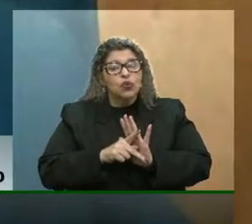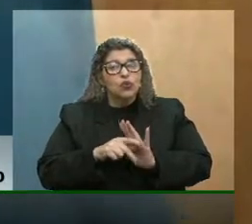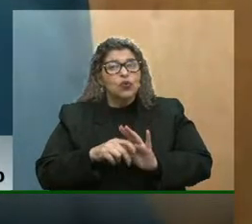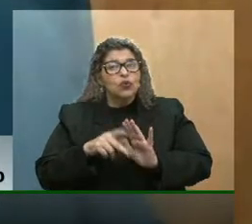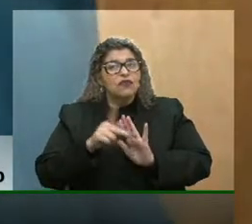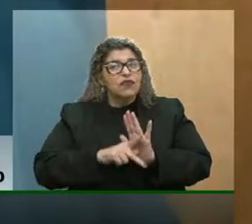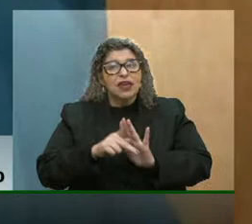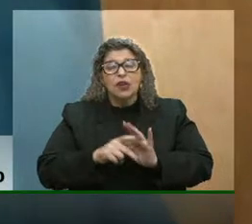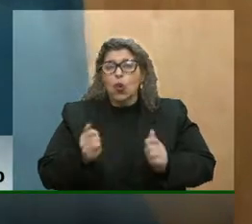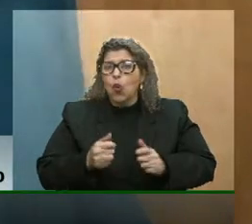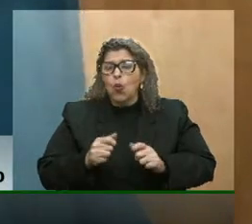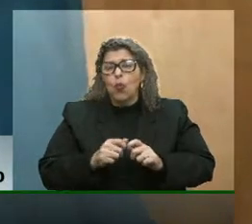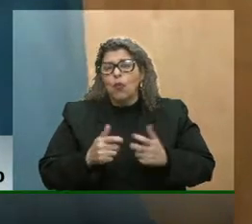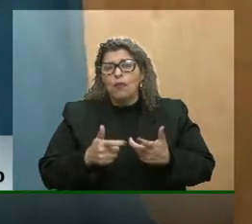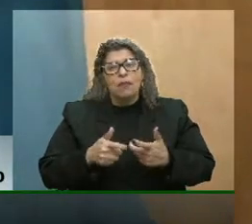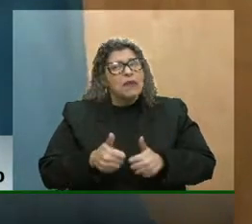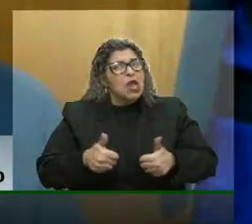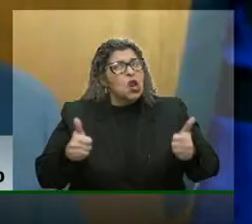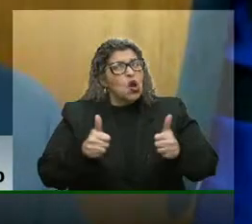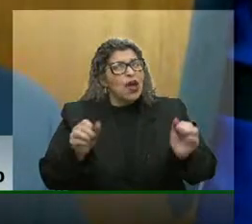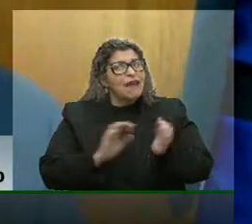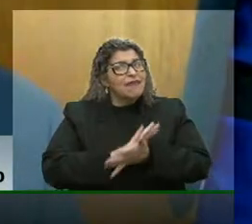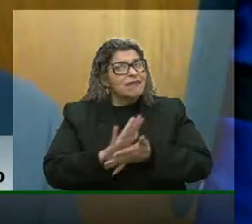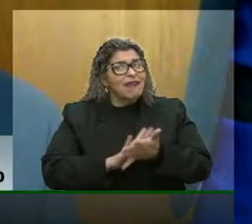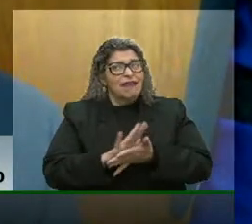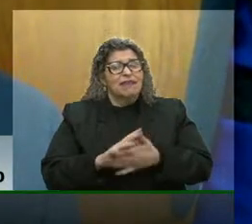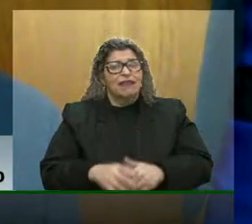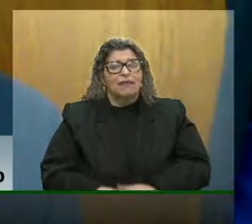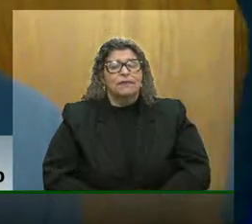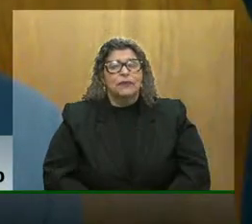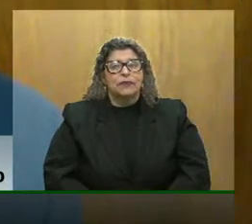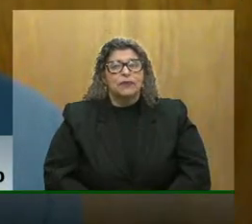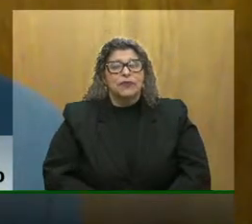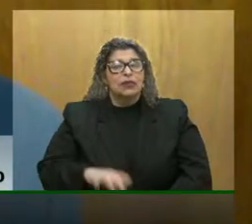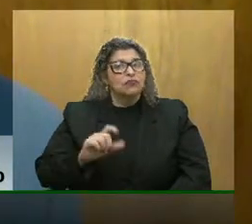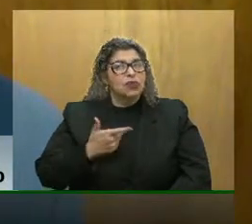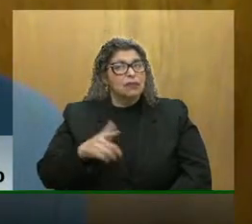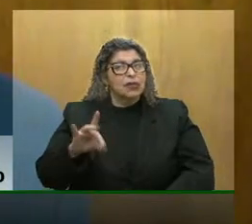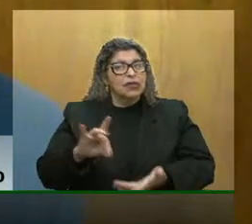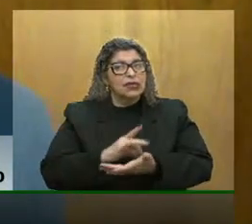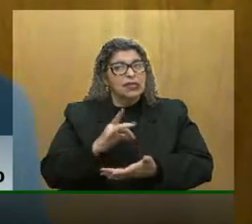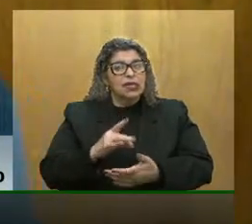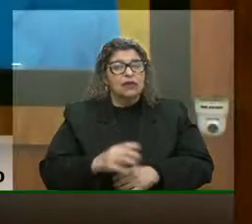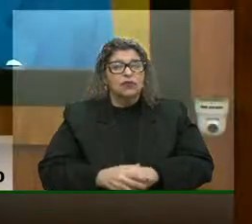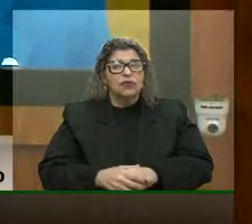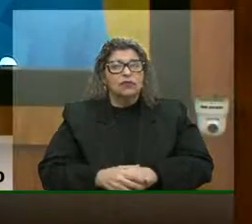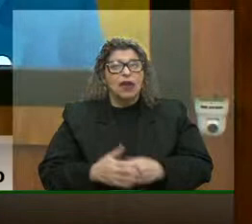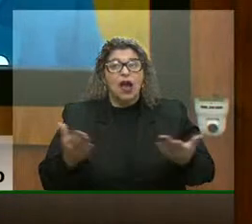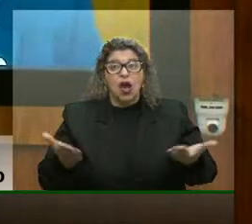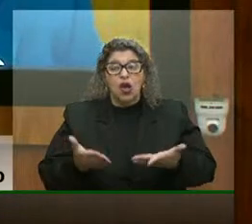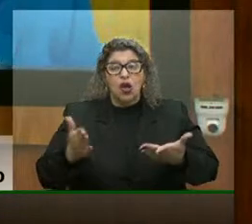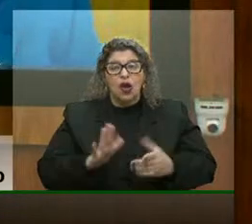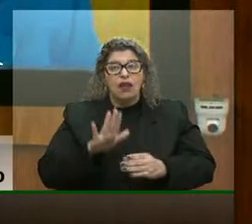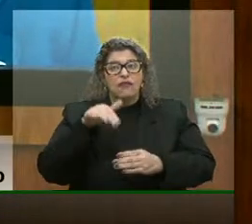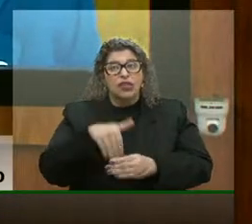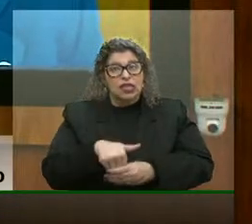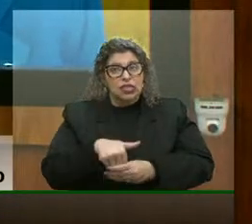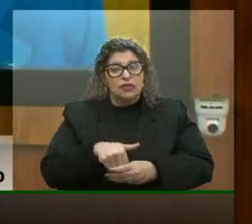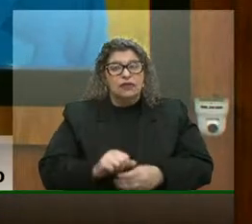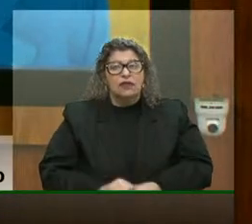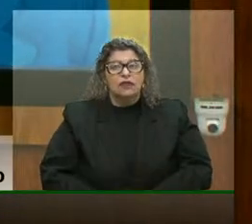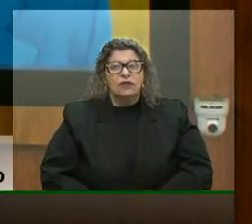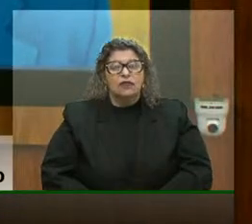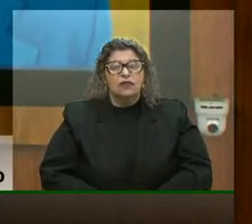bom, vamos lá. Não havendo mais inscritos para encaminhar, vamos para a votação